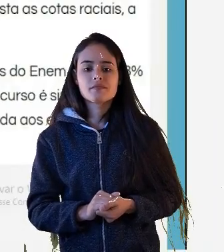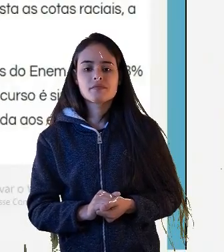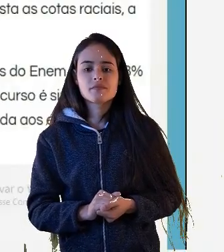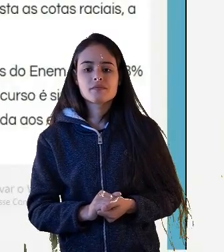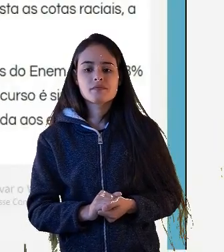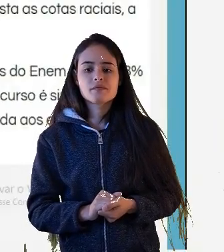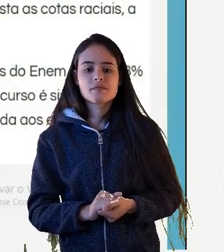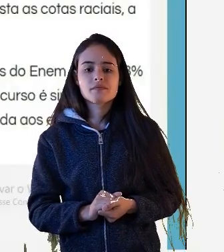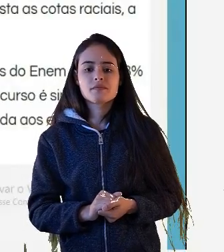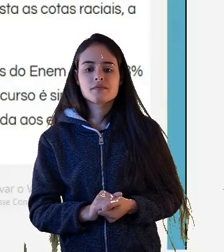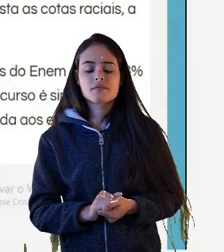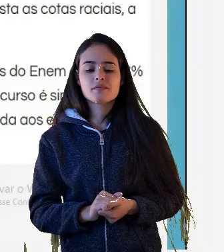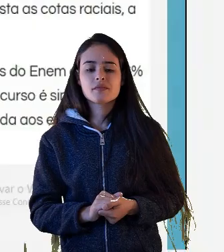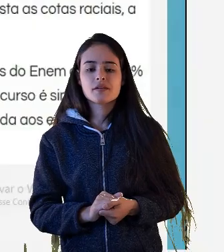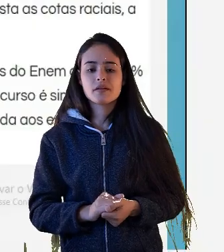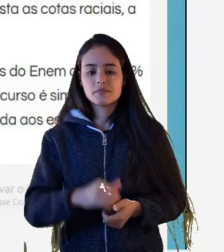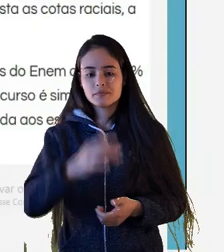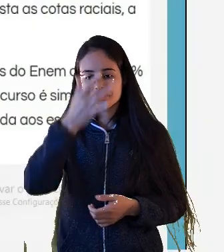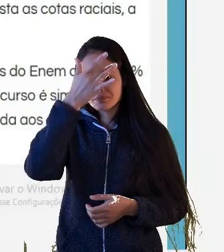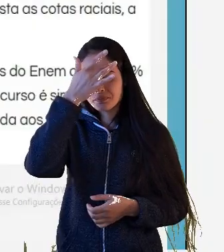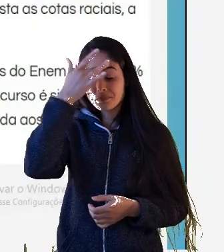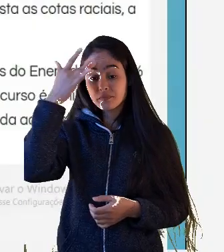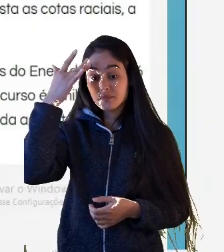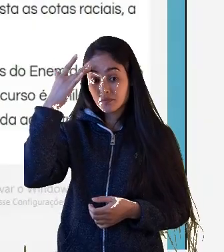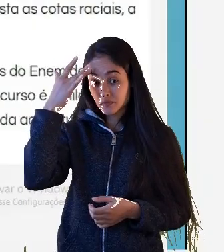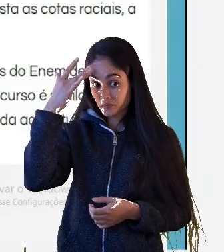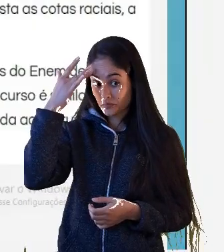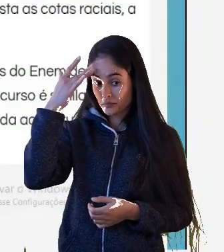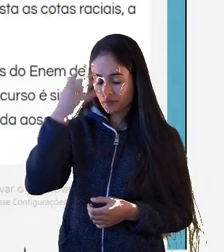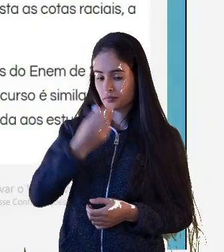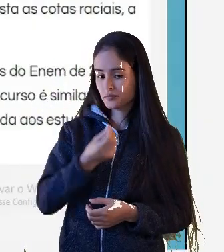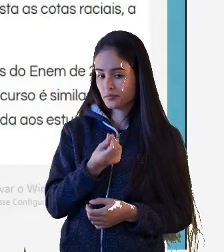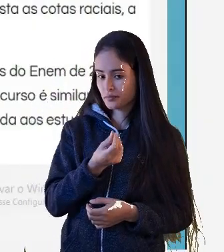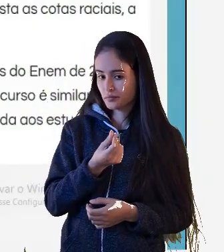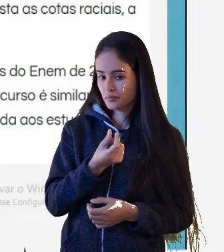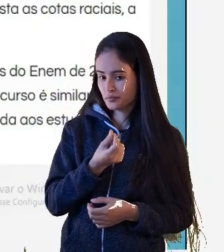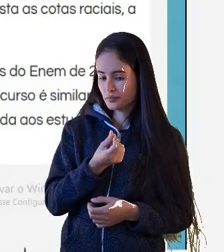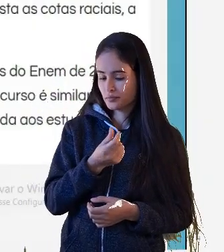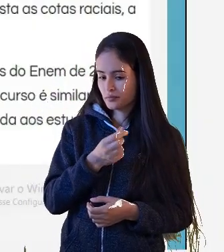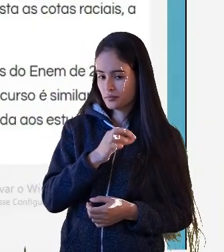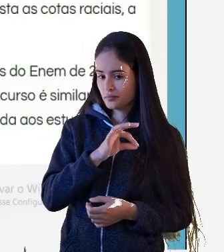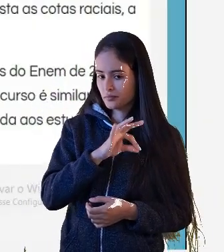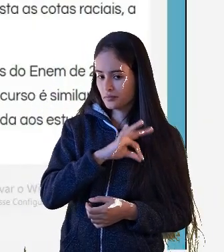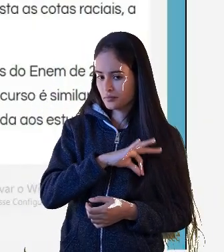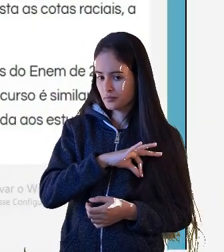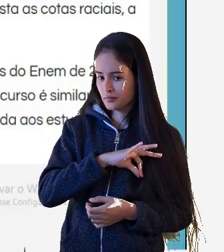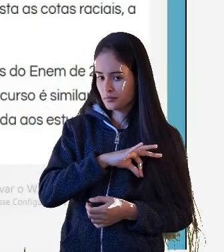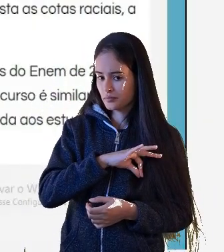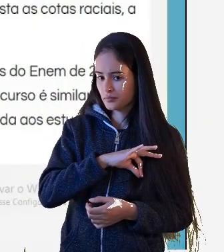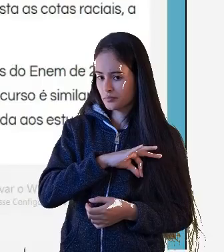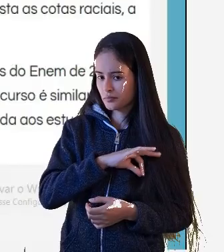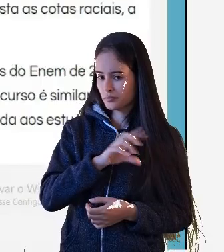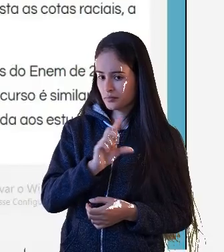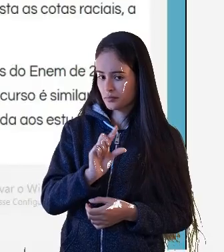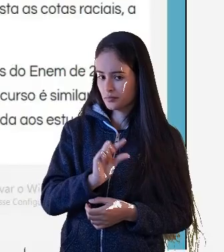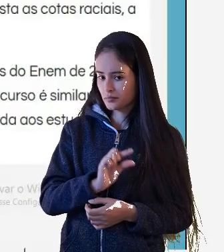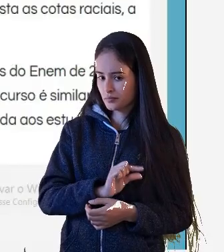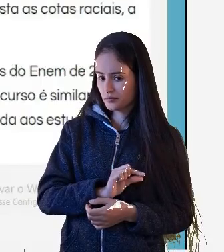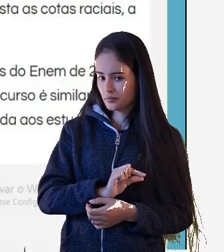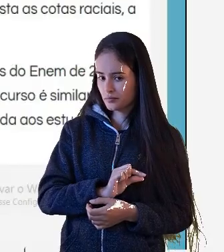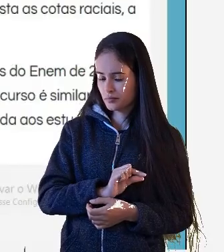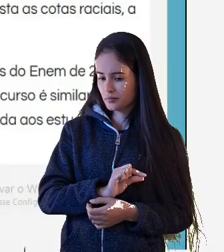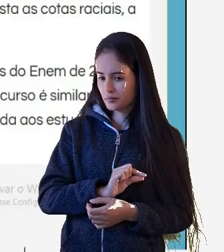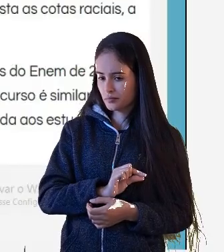a 51%. Ao avaliar o desempenho, o relatório aponta que os cotistas ingressam com notas do Enem